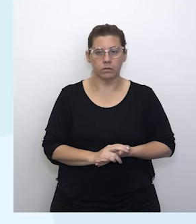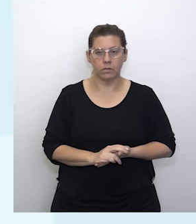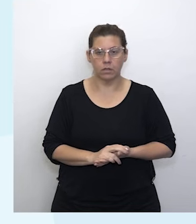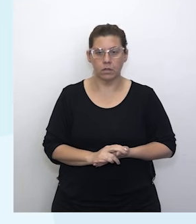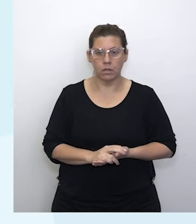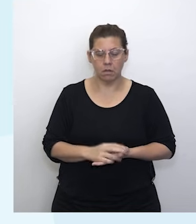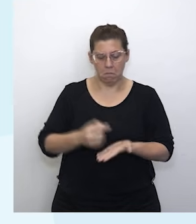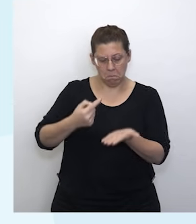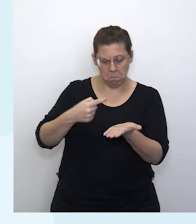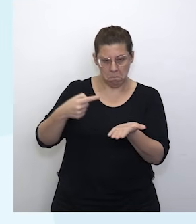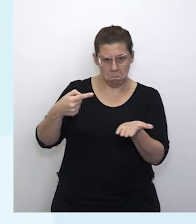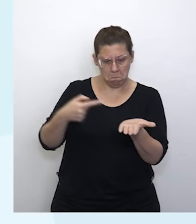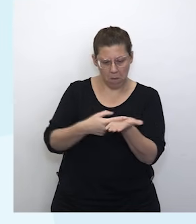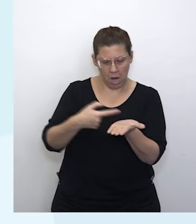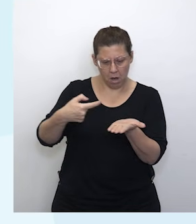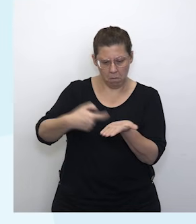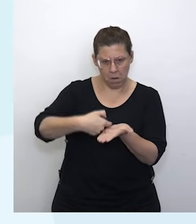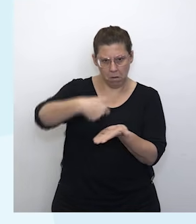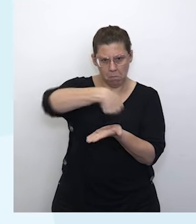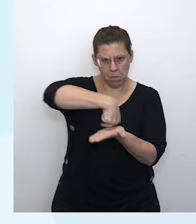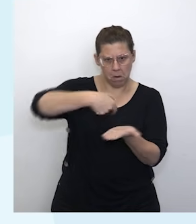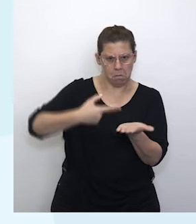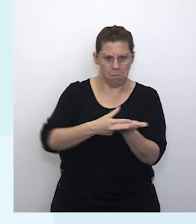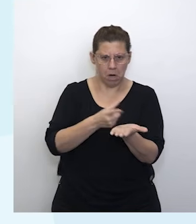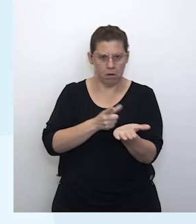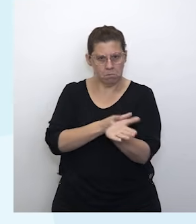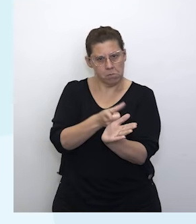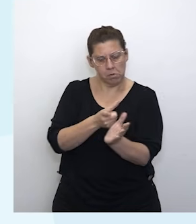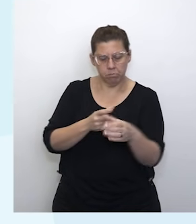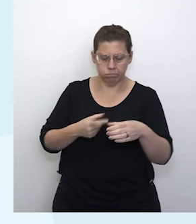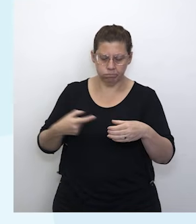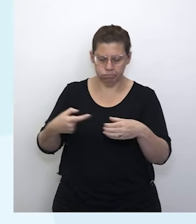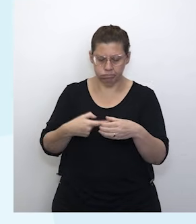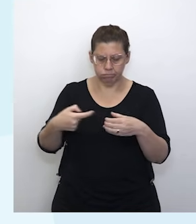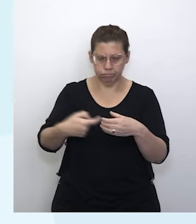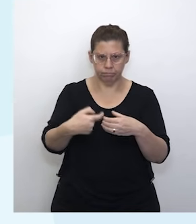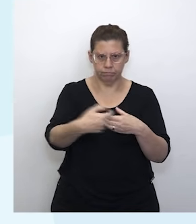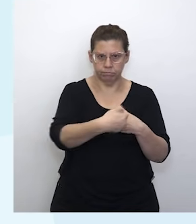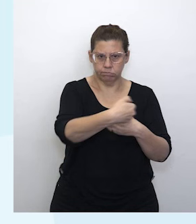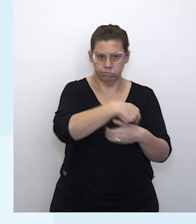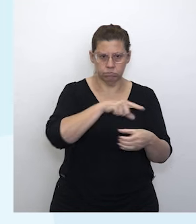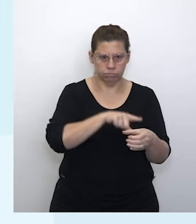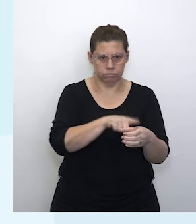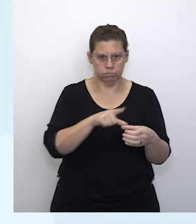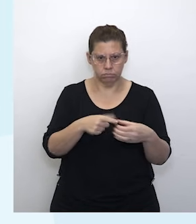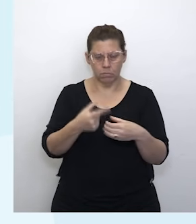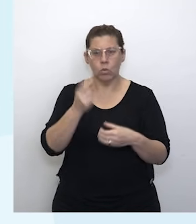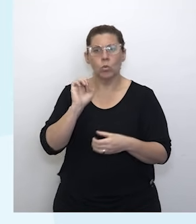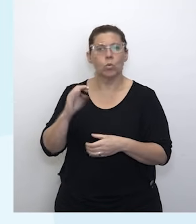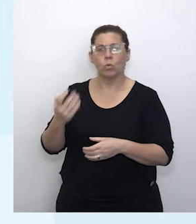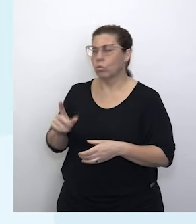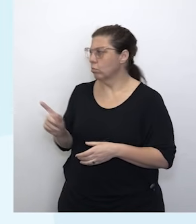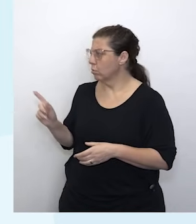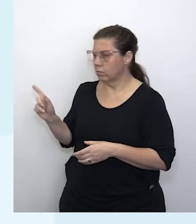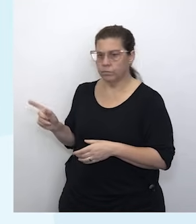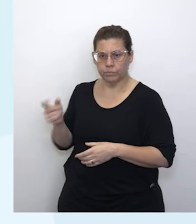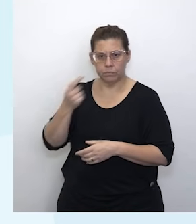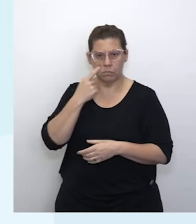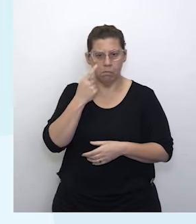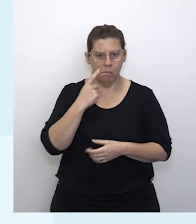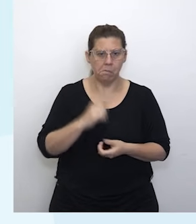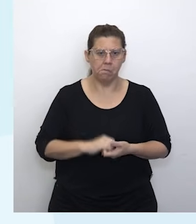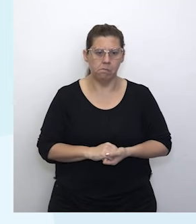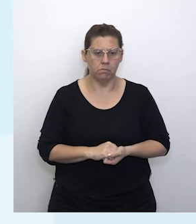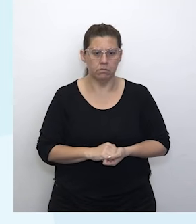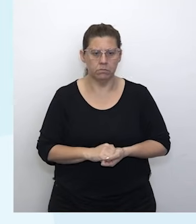dente nela, tal, para ela ficar presa na borda do copo, e aí ficou assim o experimento. E aí o que aconteceu? Deixa eu arrumar uma